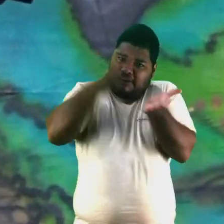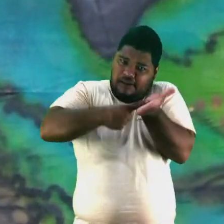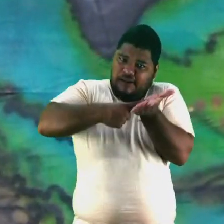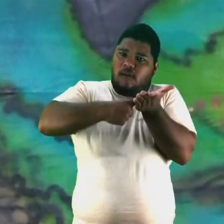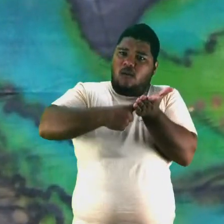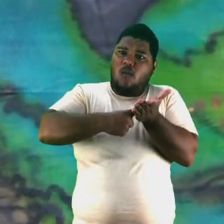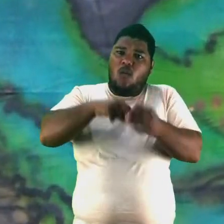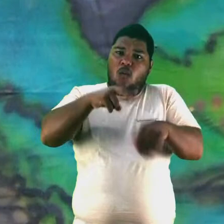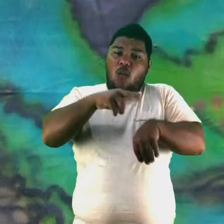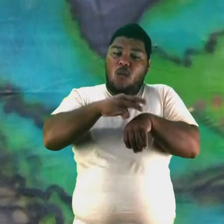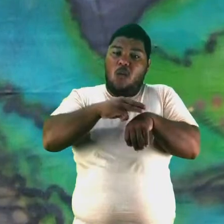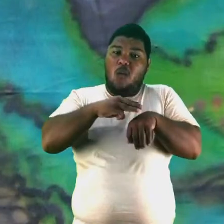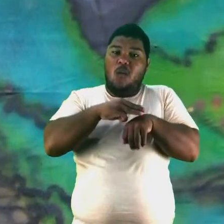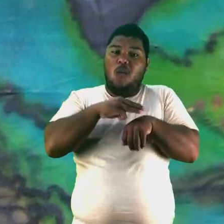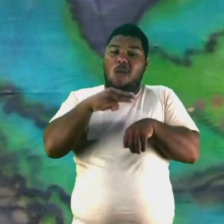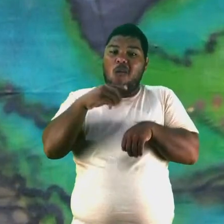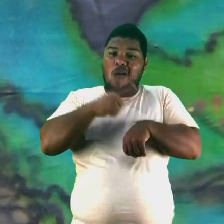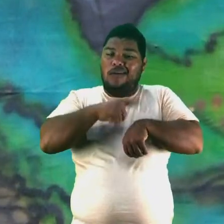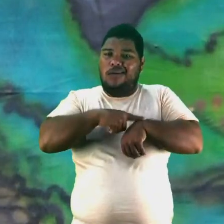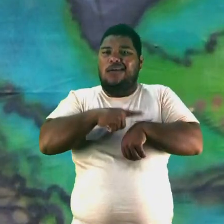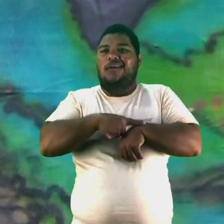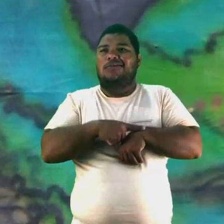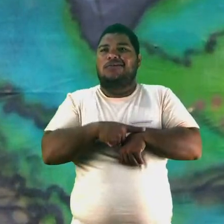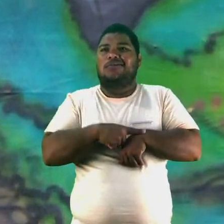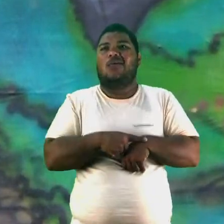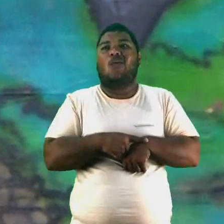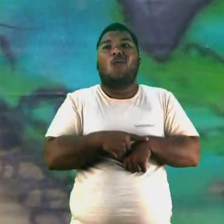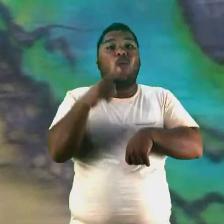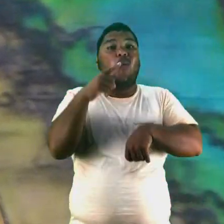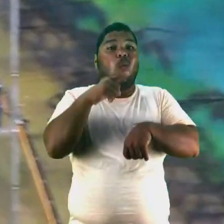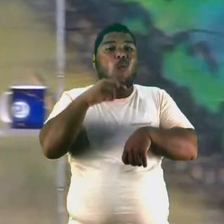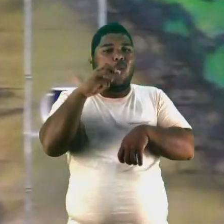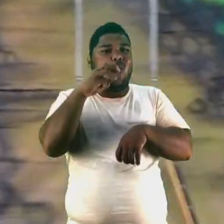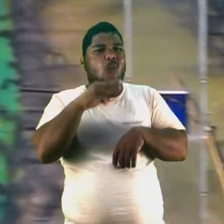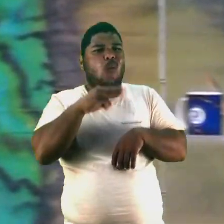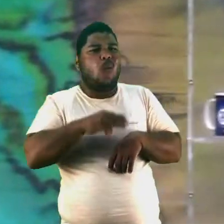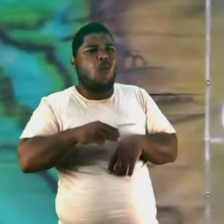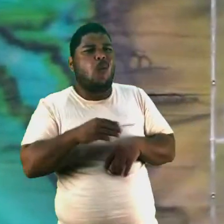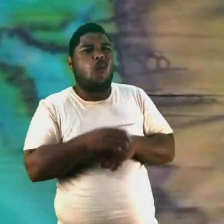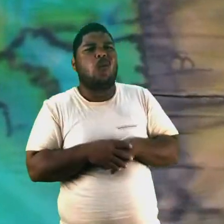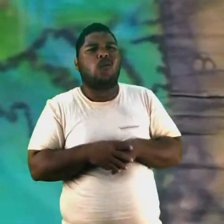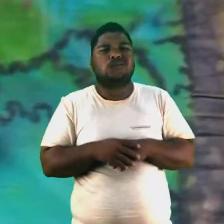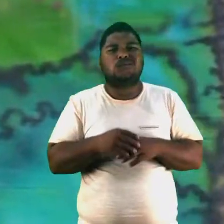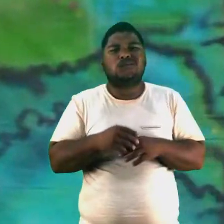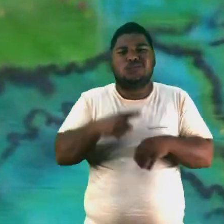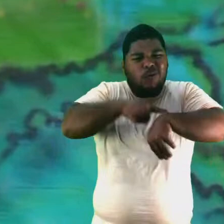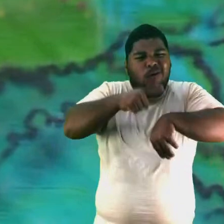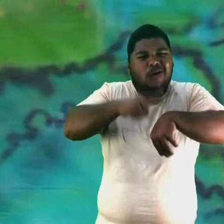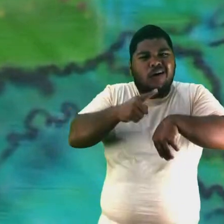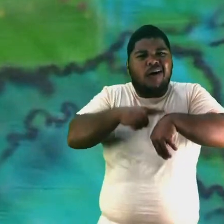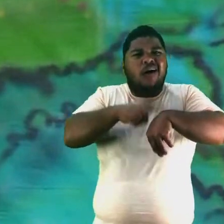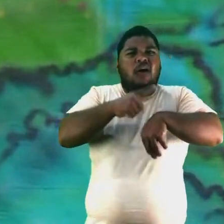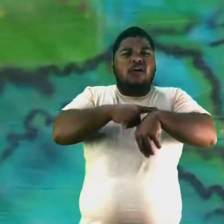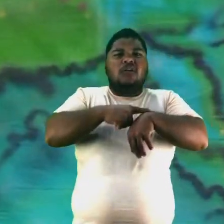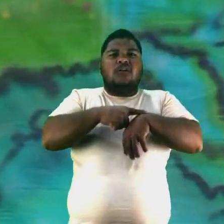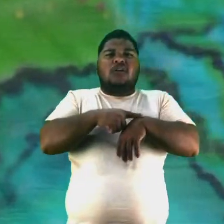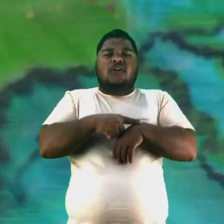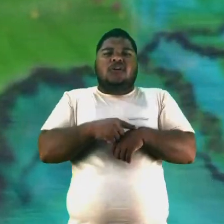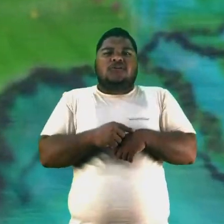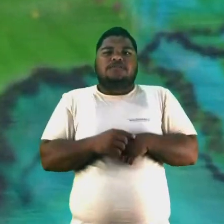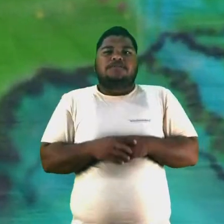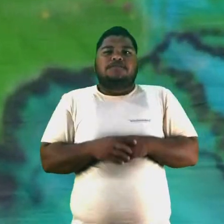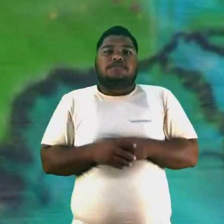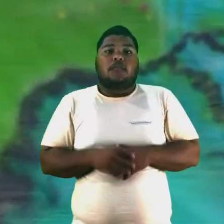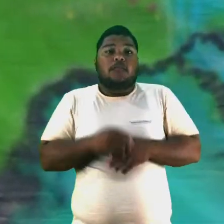Talvez vai ser no horário do seu almoço. Se é possível, você faça um momento em família, para você incentivar a sua